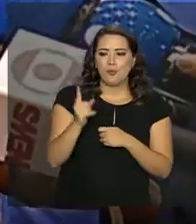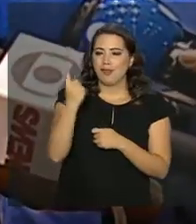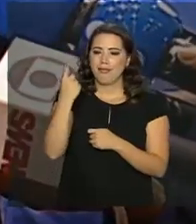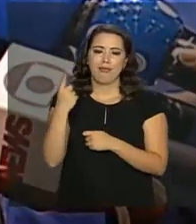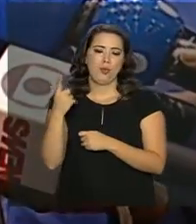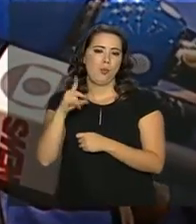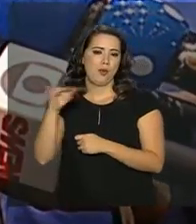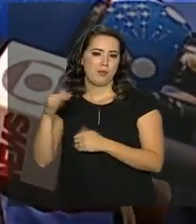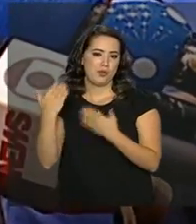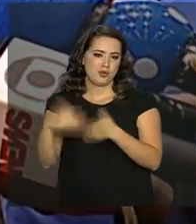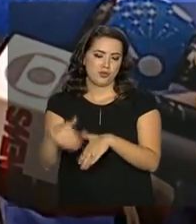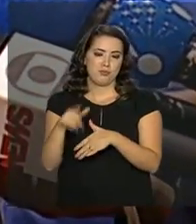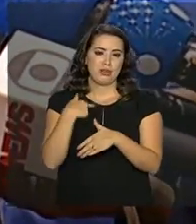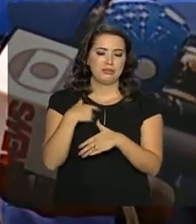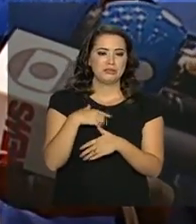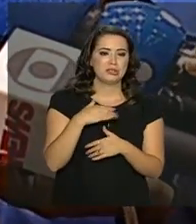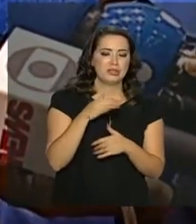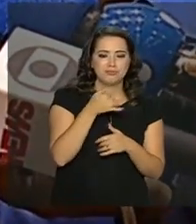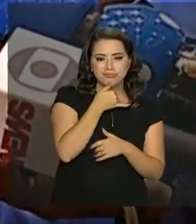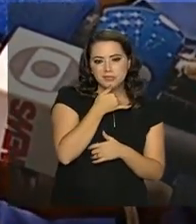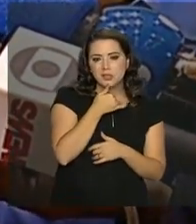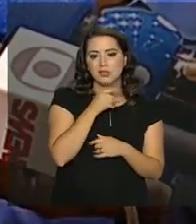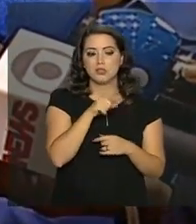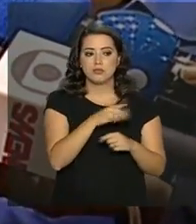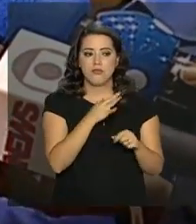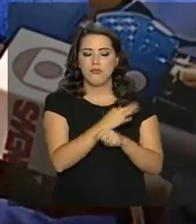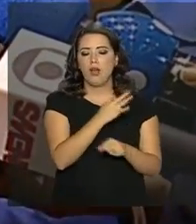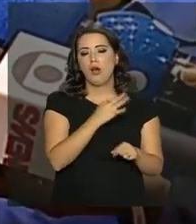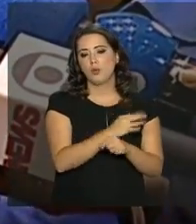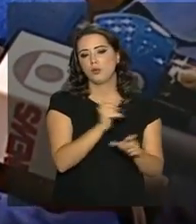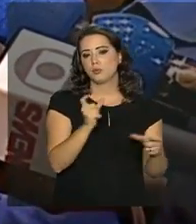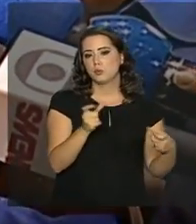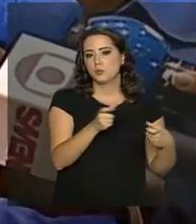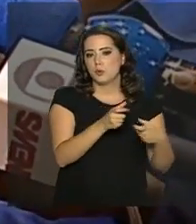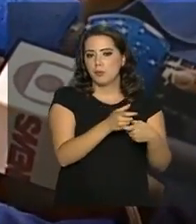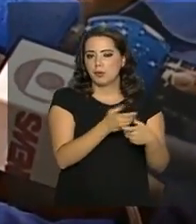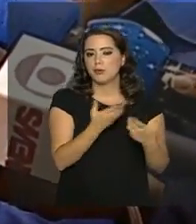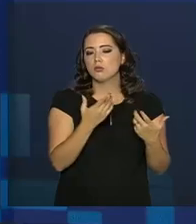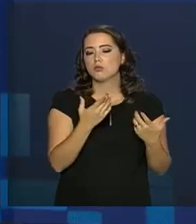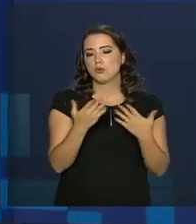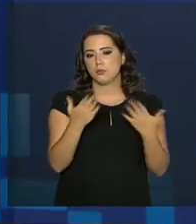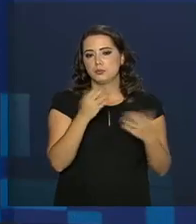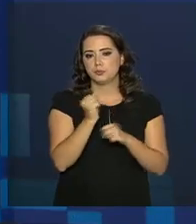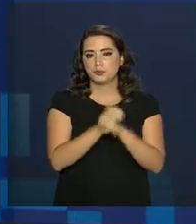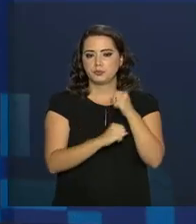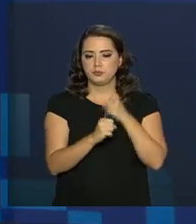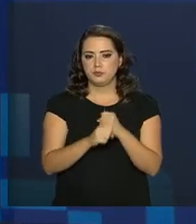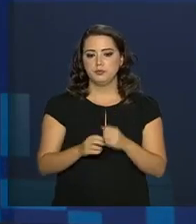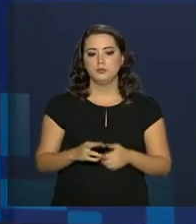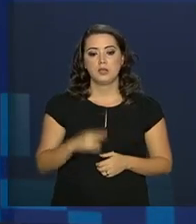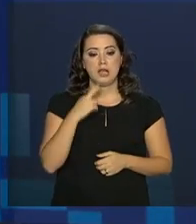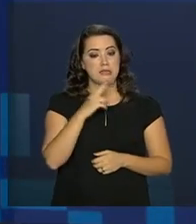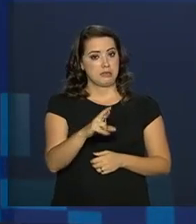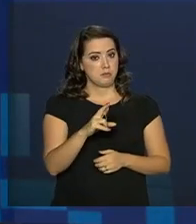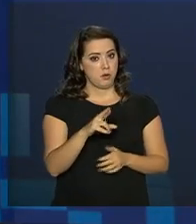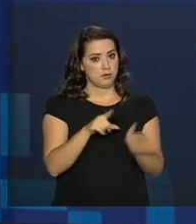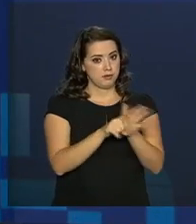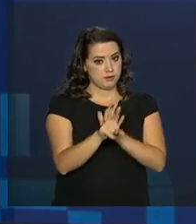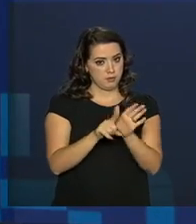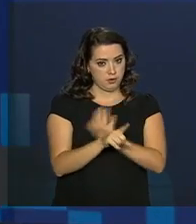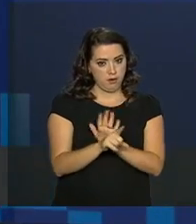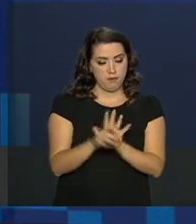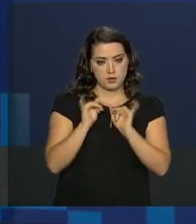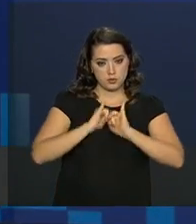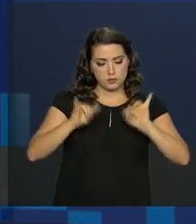uma a uma ausência uma taxa de ausência menor do que nos anos anteriores o gabarito das provas será divulgado no dia